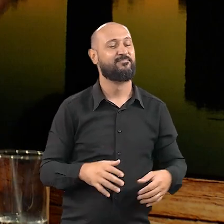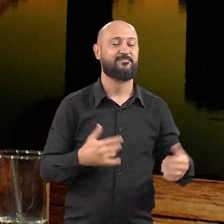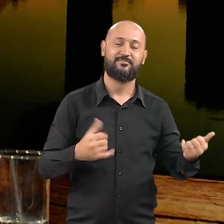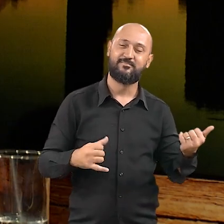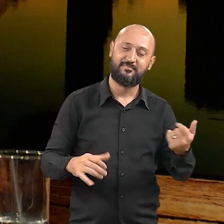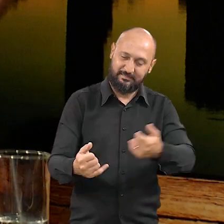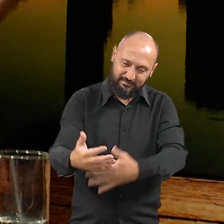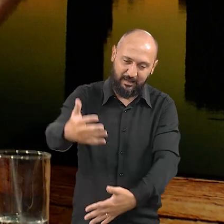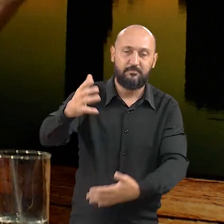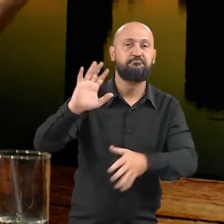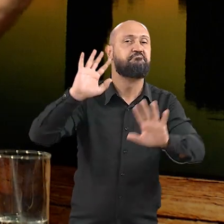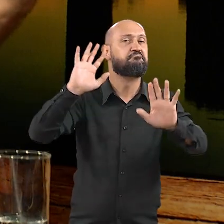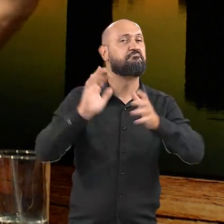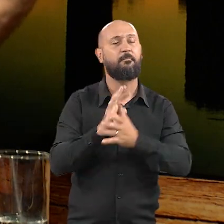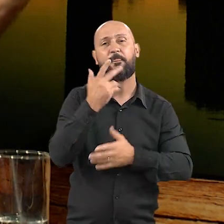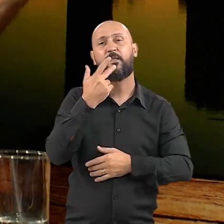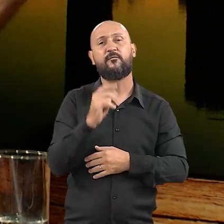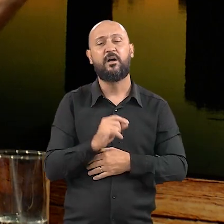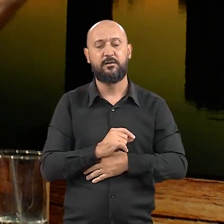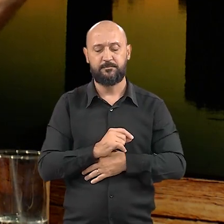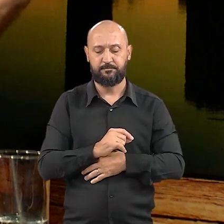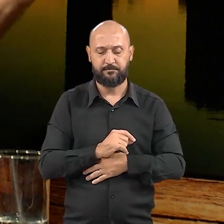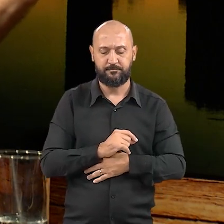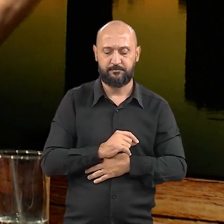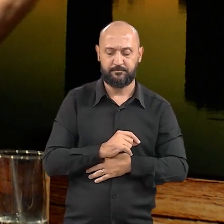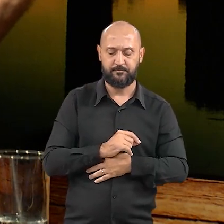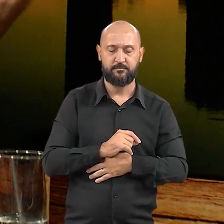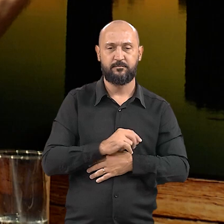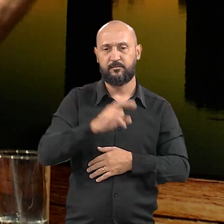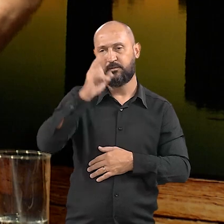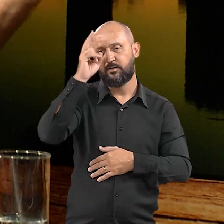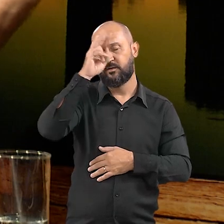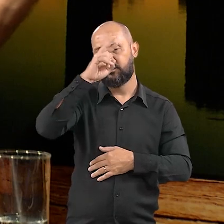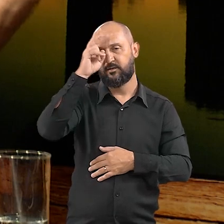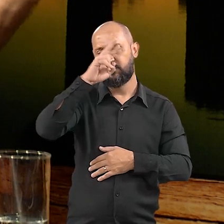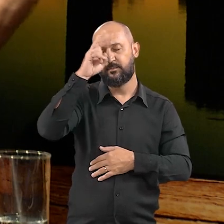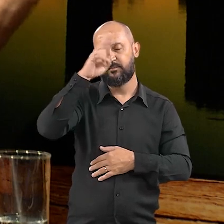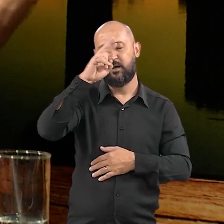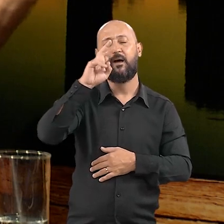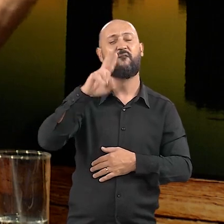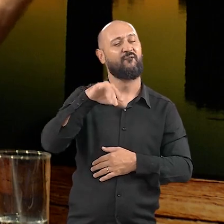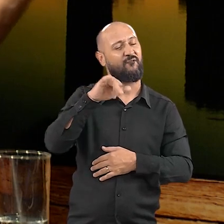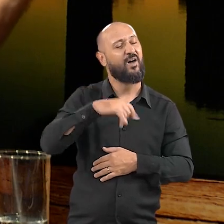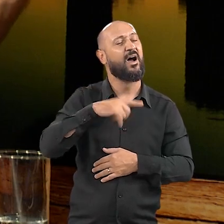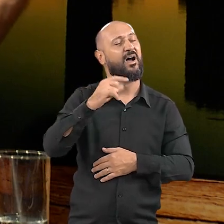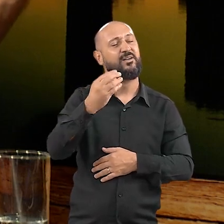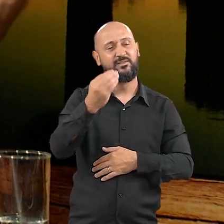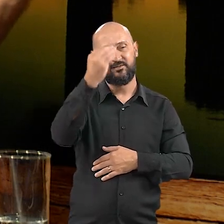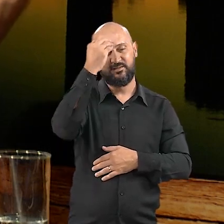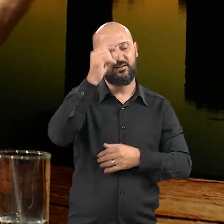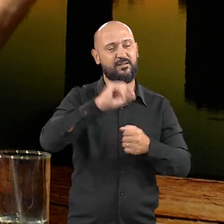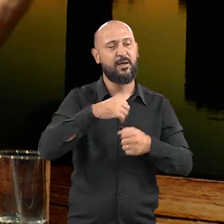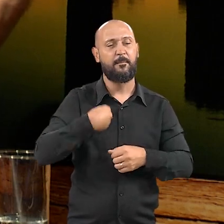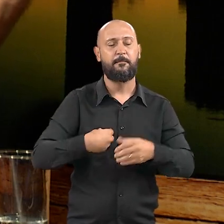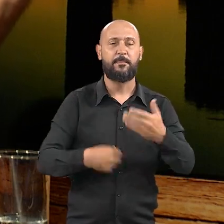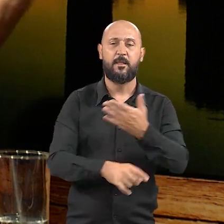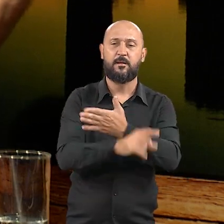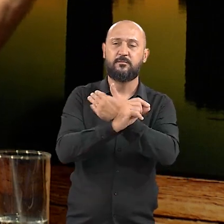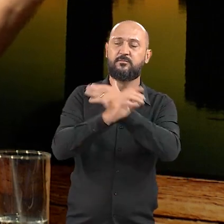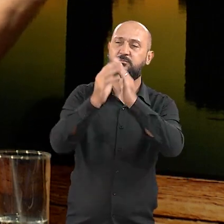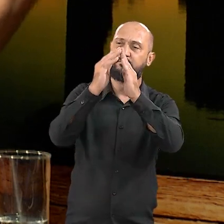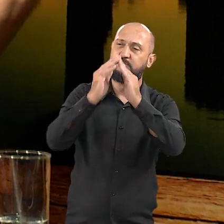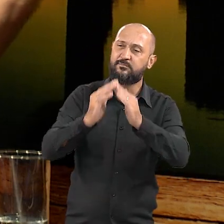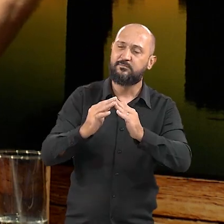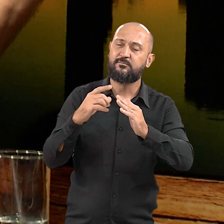E eu sei que aí ele fala assim, ó, a história vai se lembrar de quem fez do Pantanal